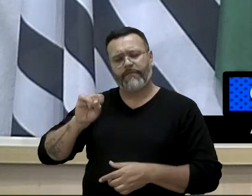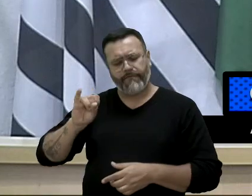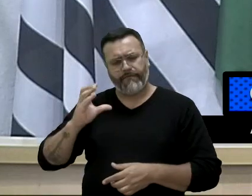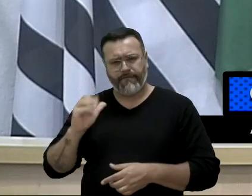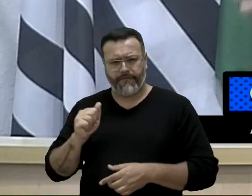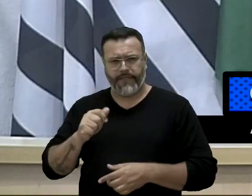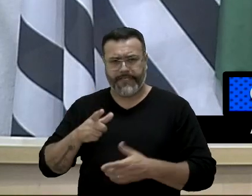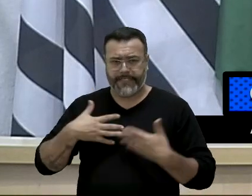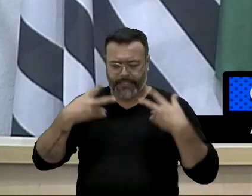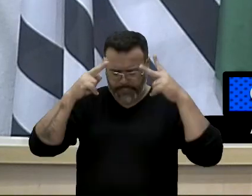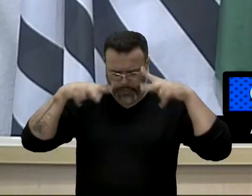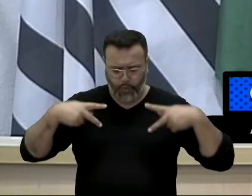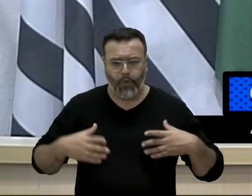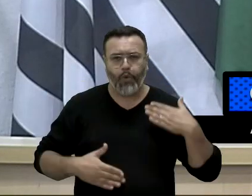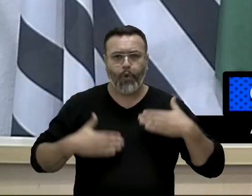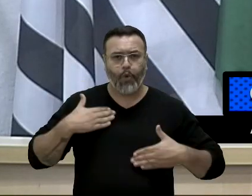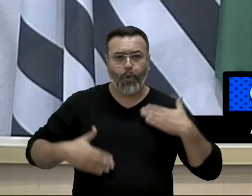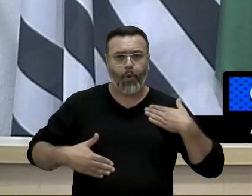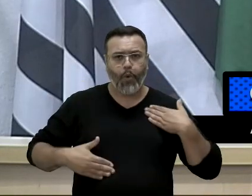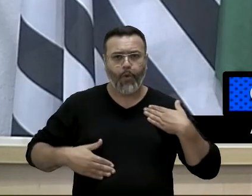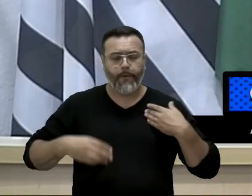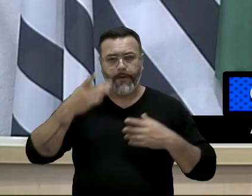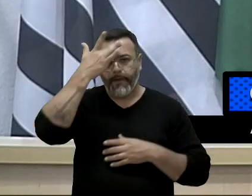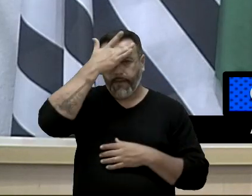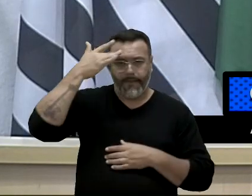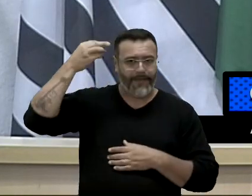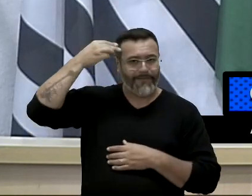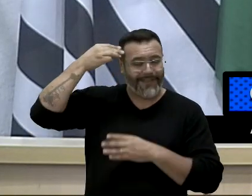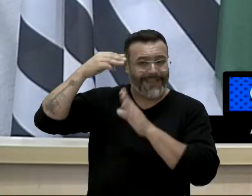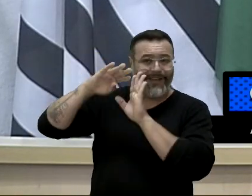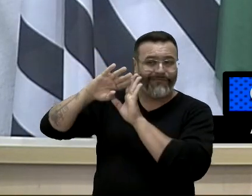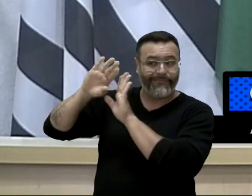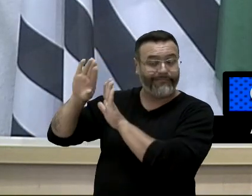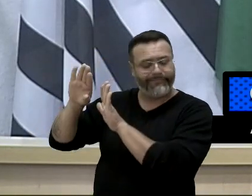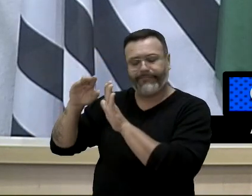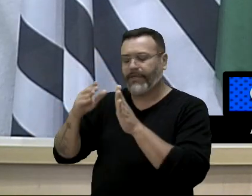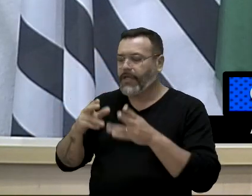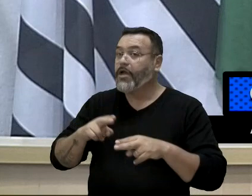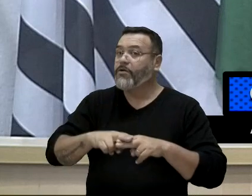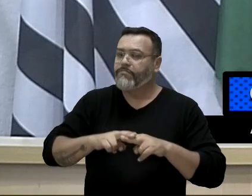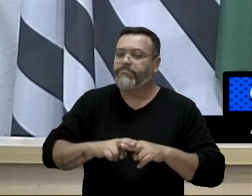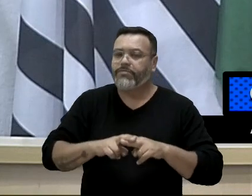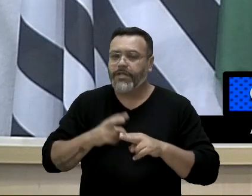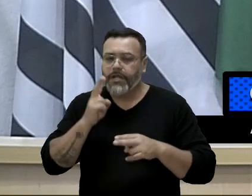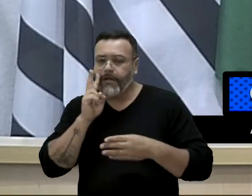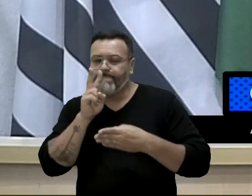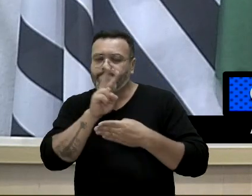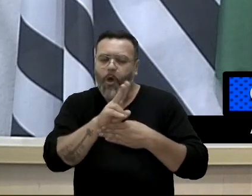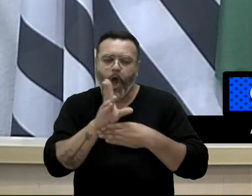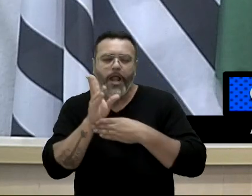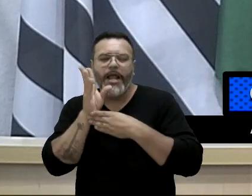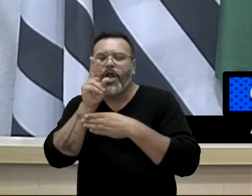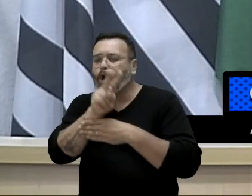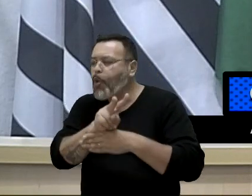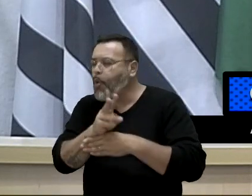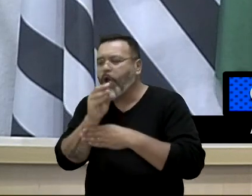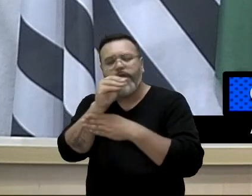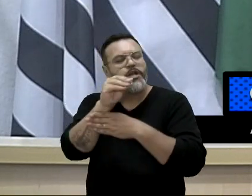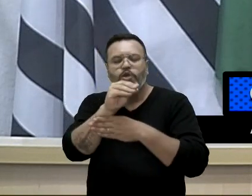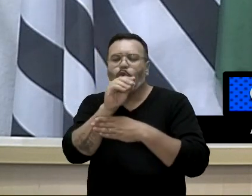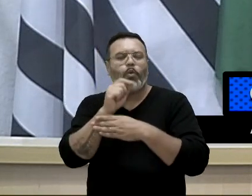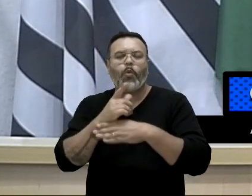um pouquinho de lado. Então, que a gente consiga olhar essas mães na sua integralidade e que nasçam muitas